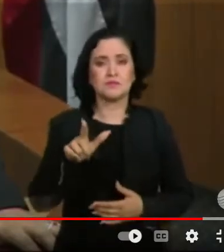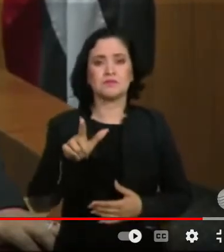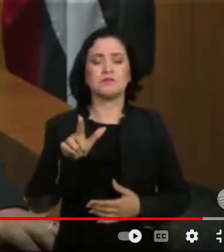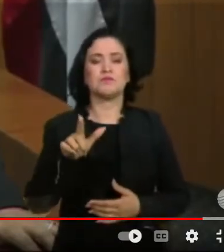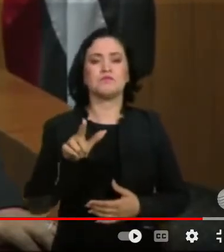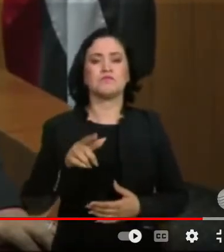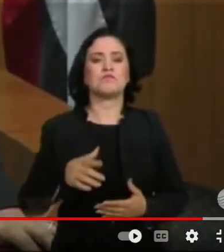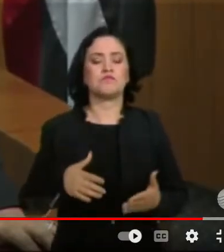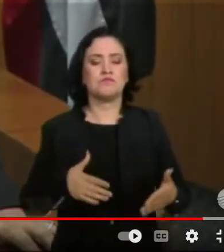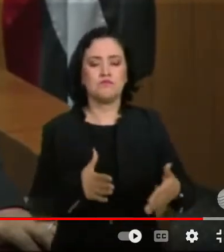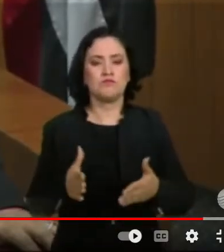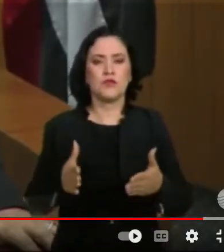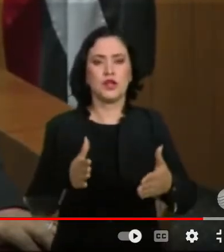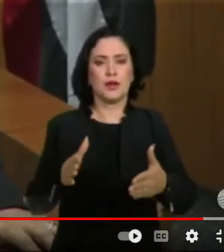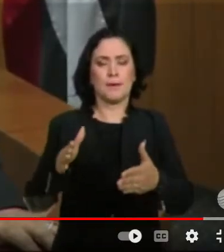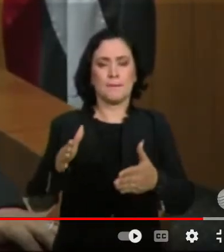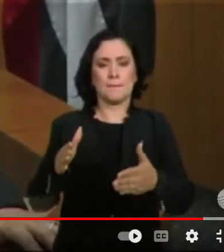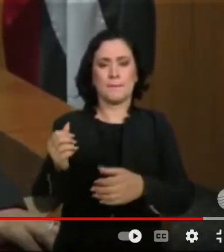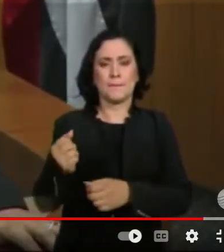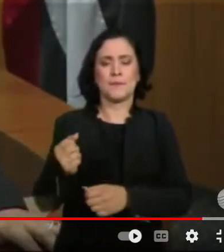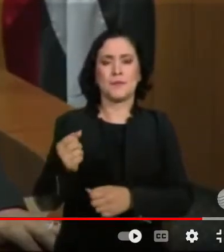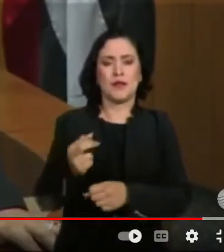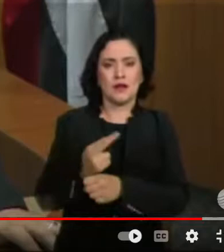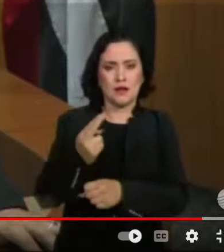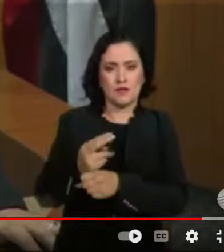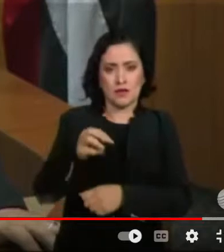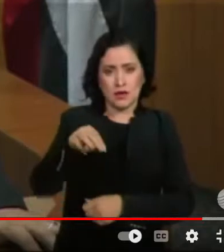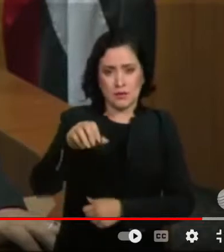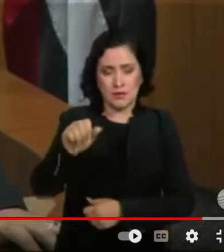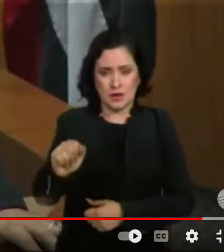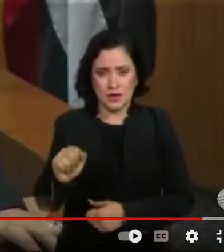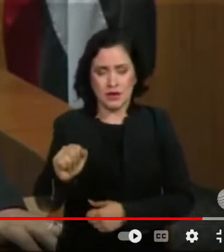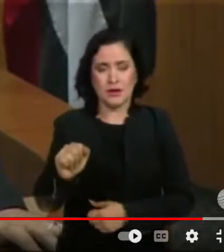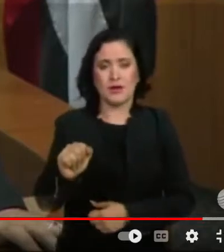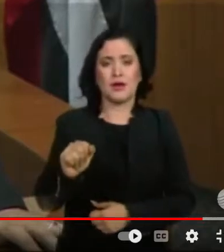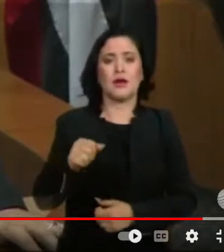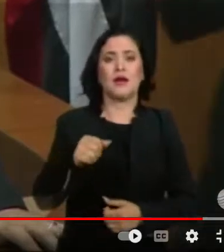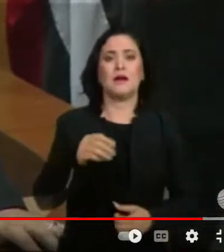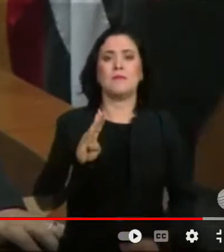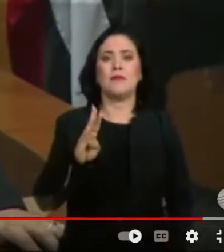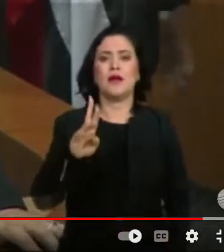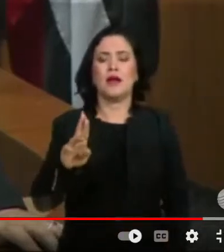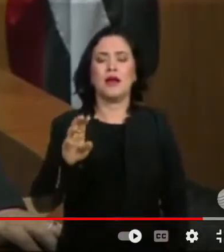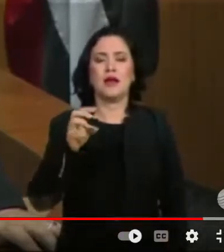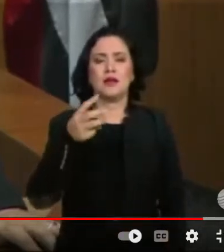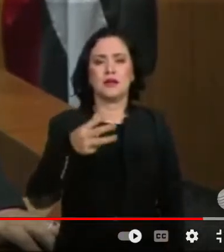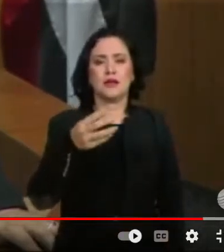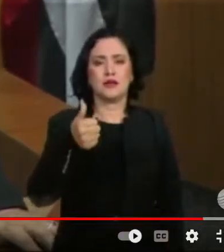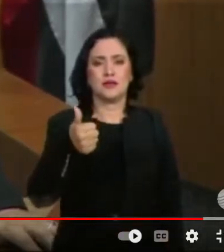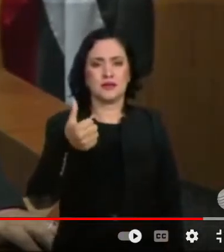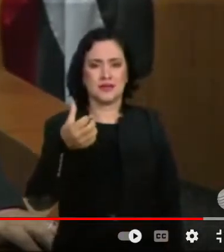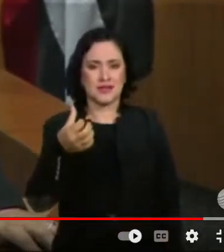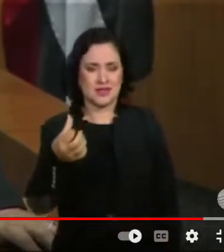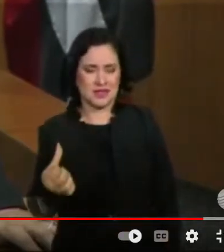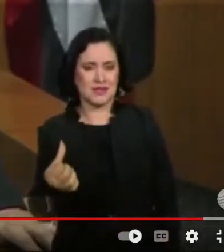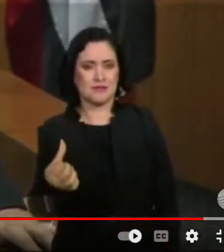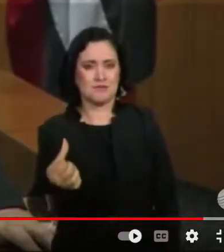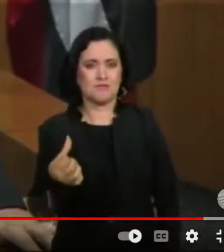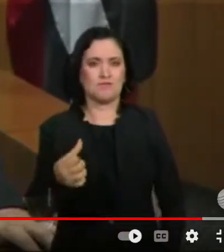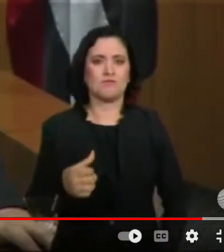a BR-316 até o povoado de Cajazeiras, que liga também à cidade de São João do Soter.